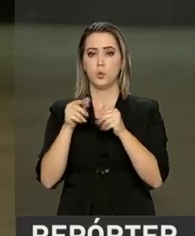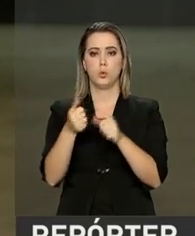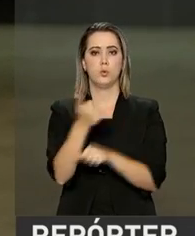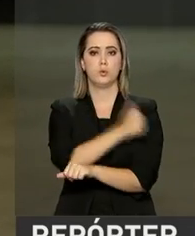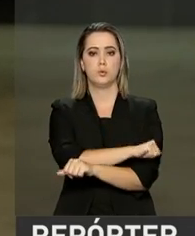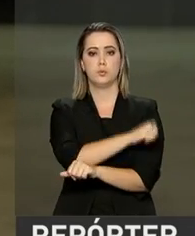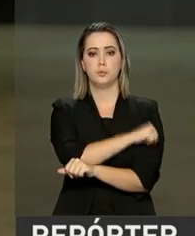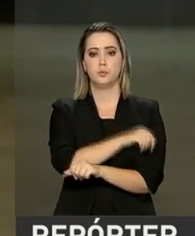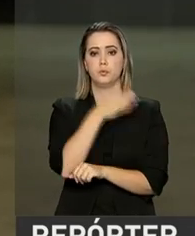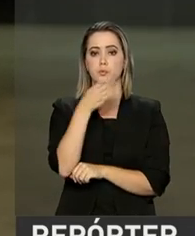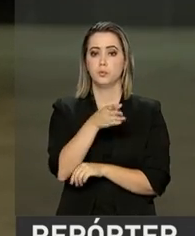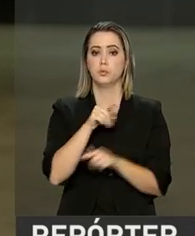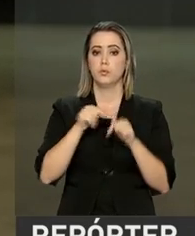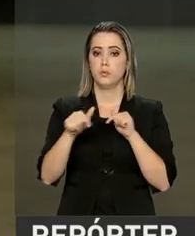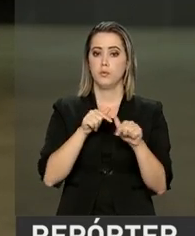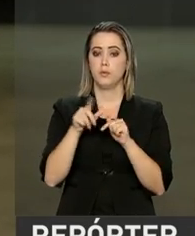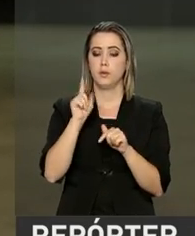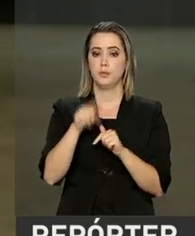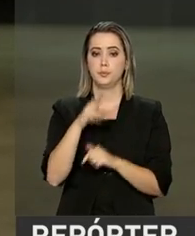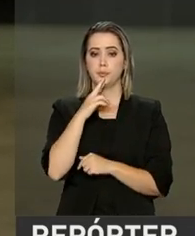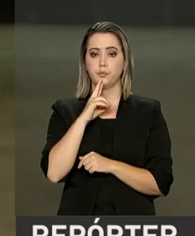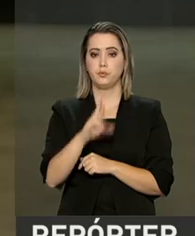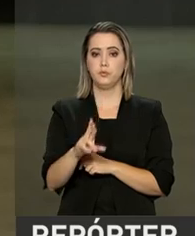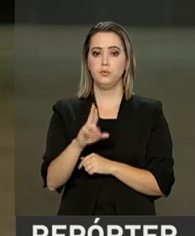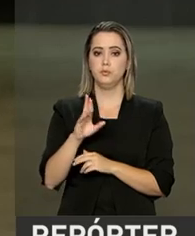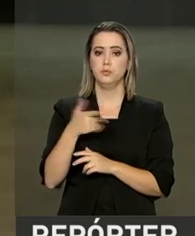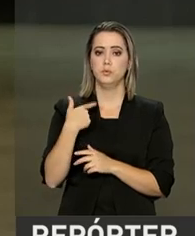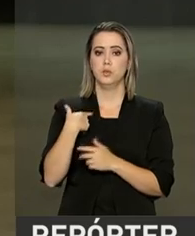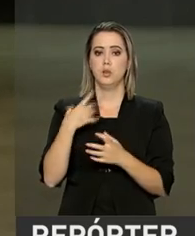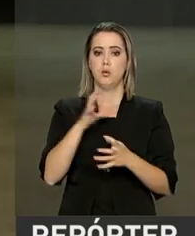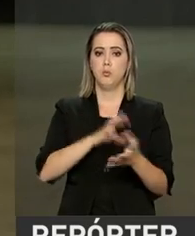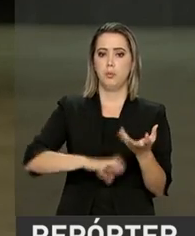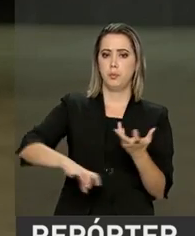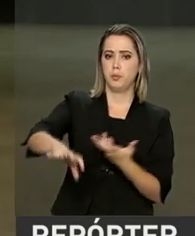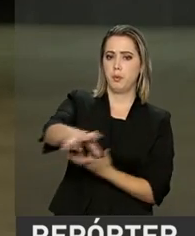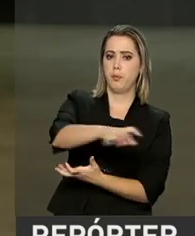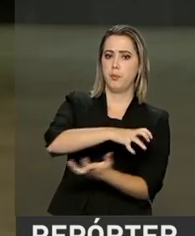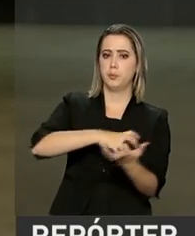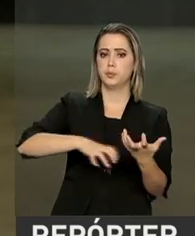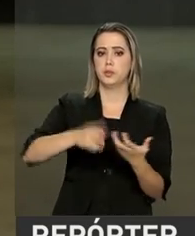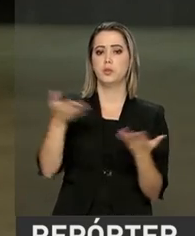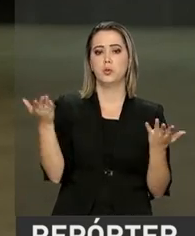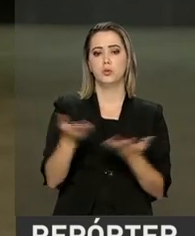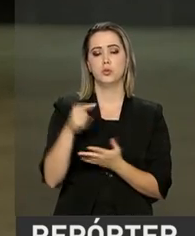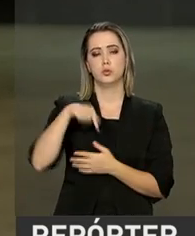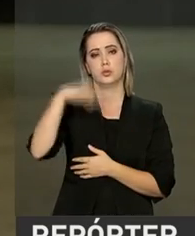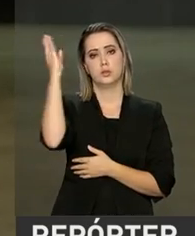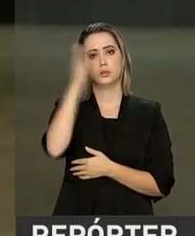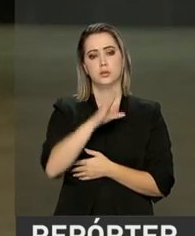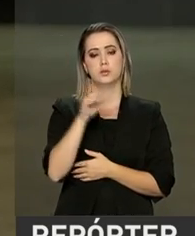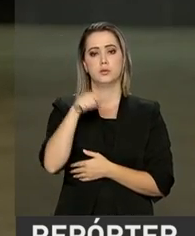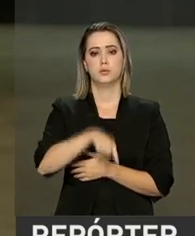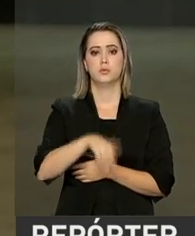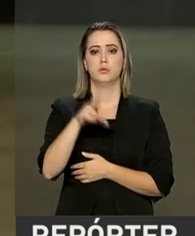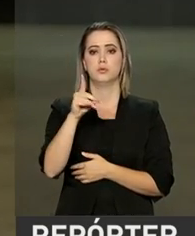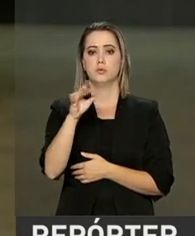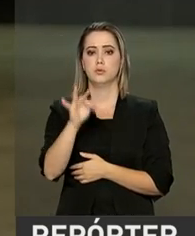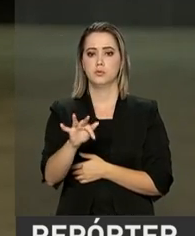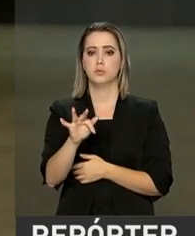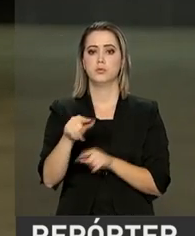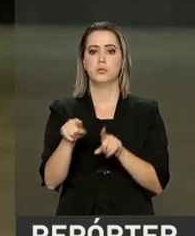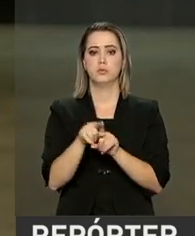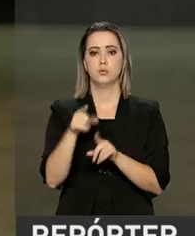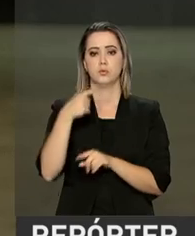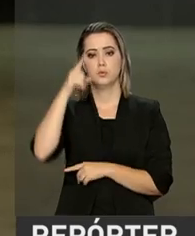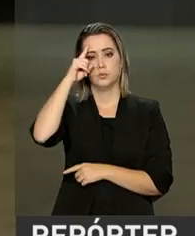Rio de Janeiro a ação é uma resposta ao descontrole das manifestações esta tarde aqui na capital federal o Decreto que